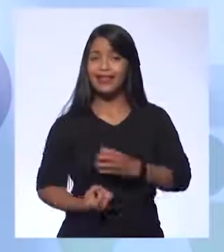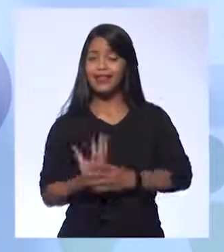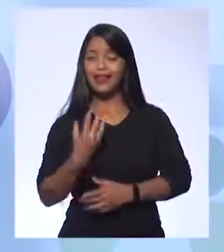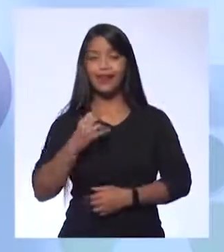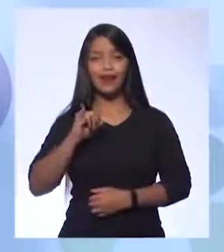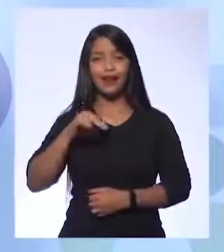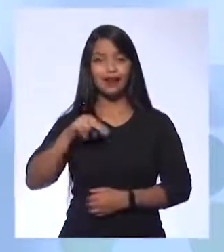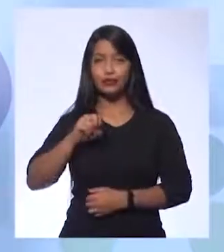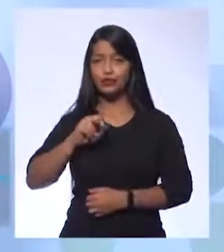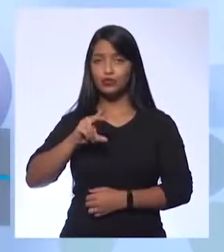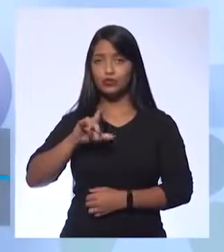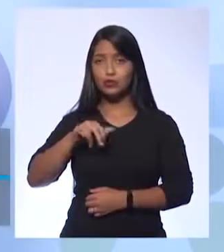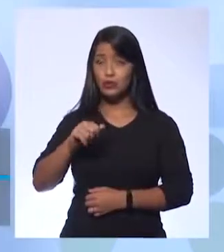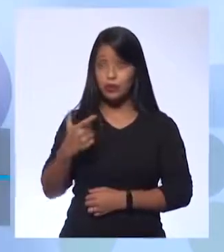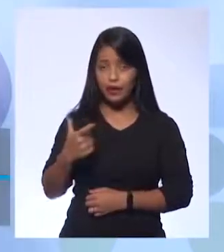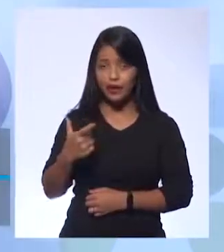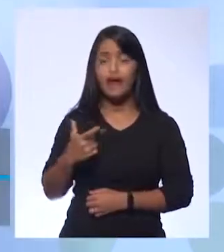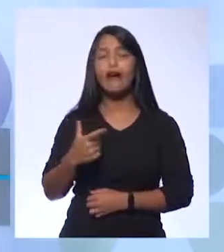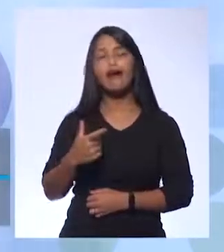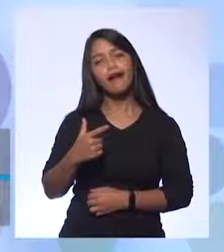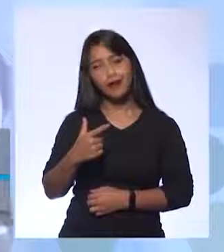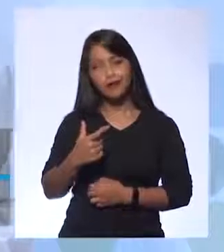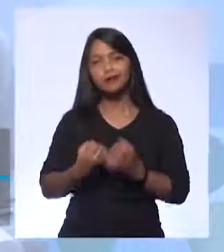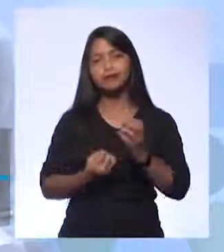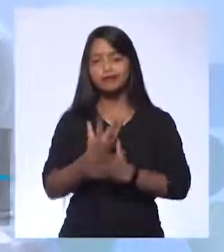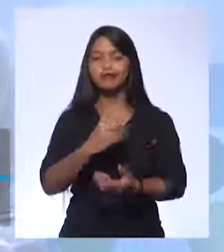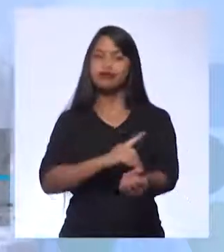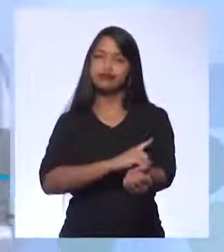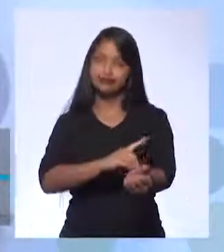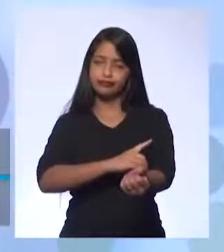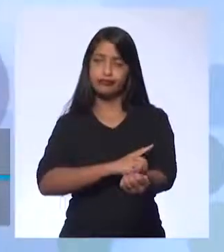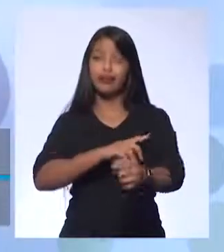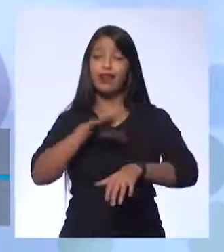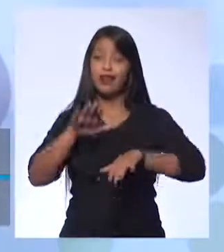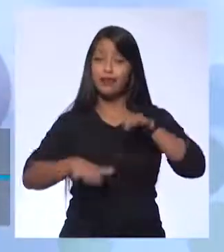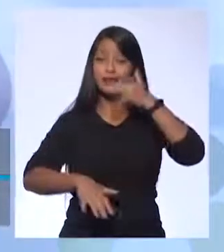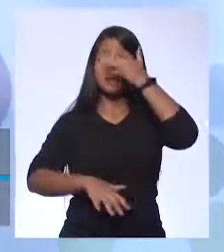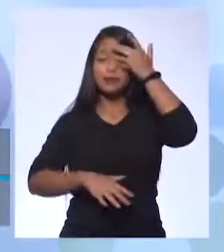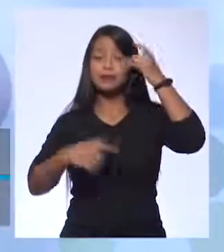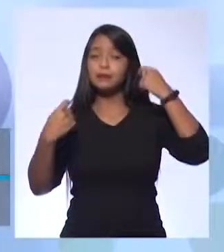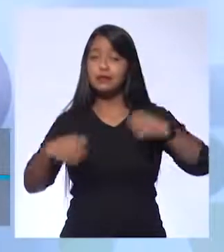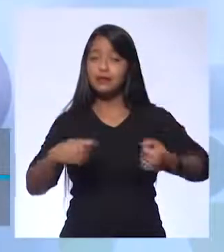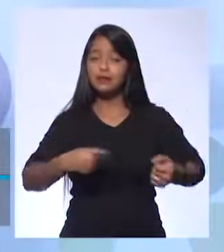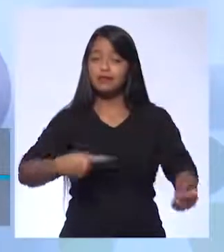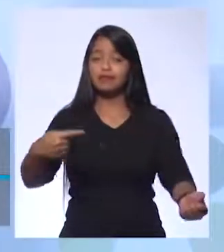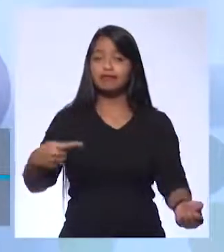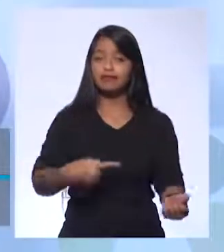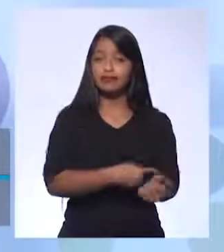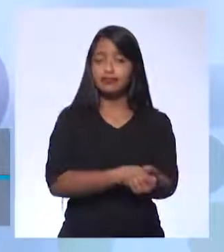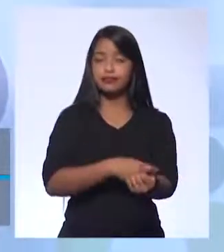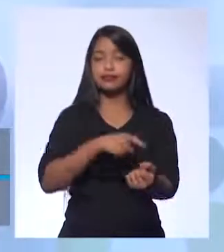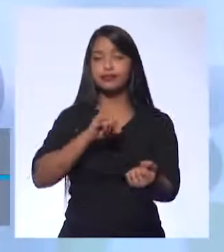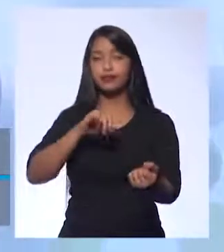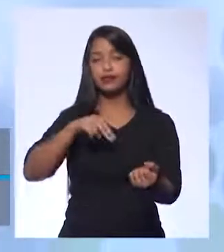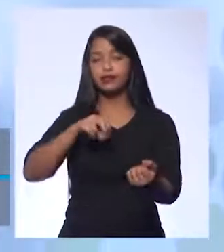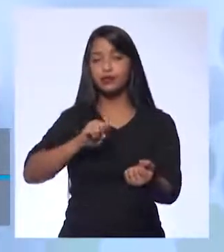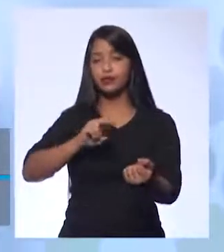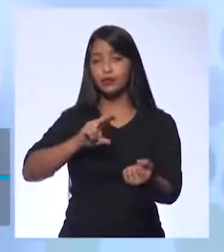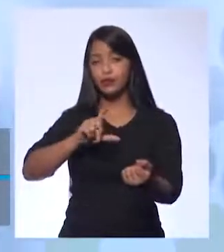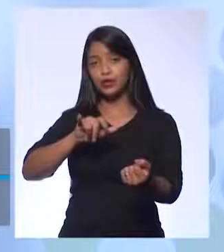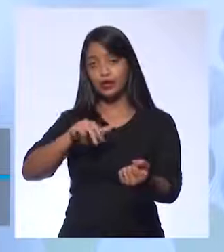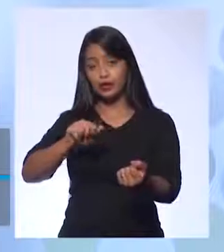alguns casos, não sempre, em alguns casos você vai precisar até injetar insulina. Tá? Em outros casos, não. Você tendo uma